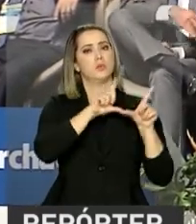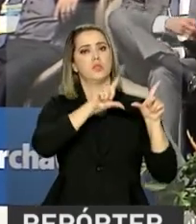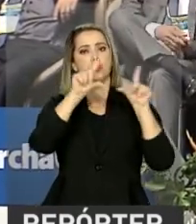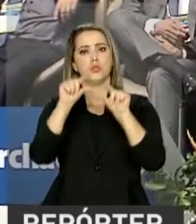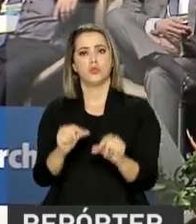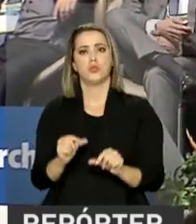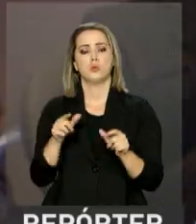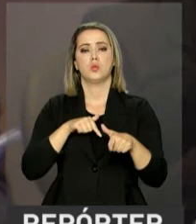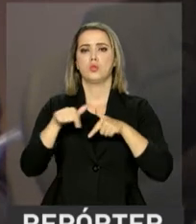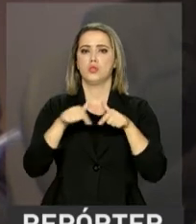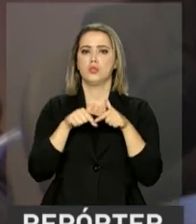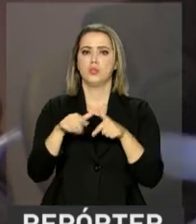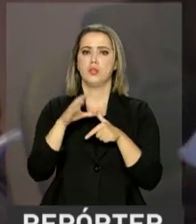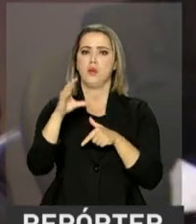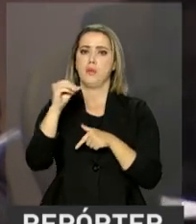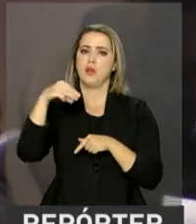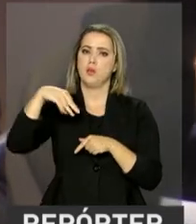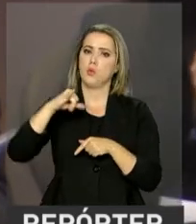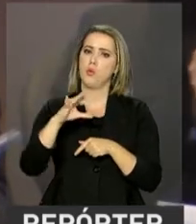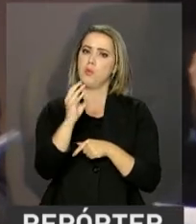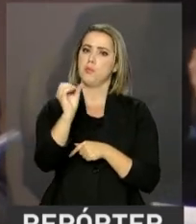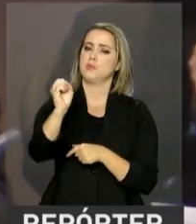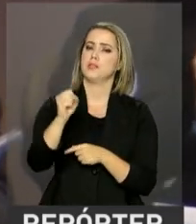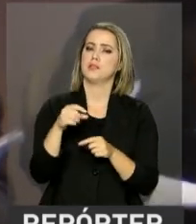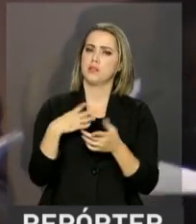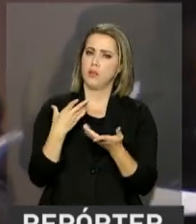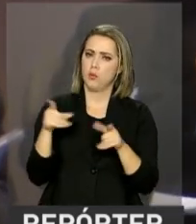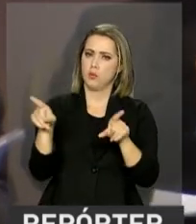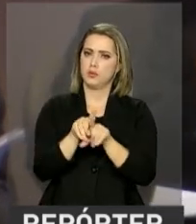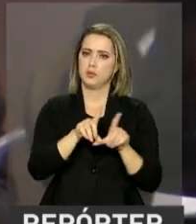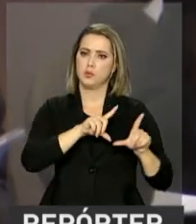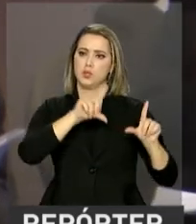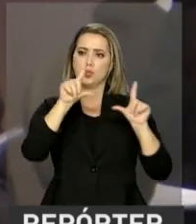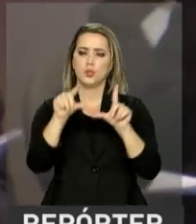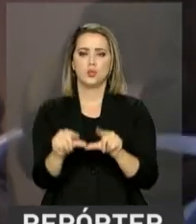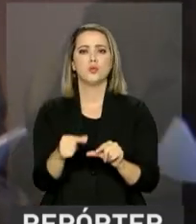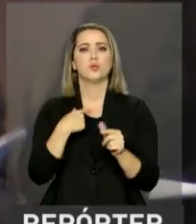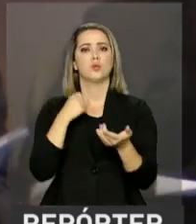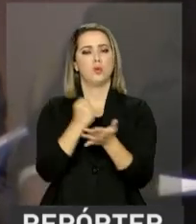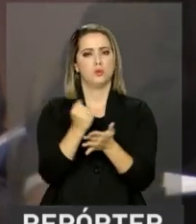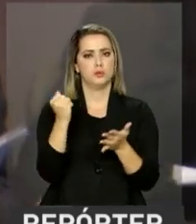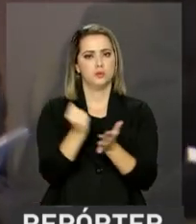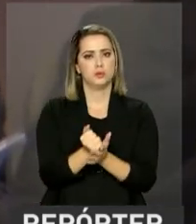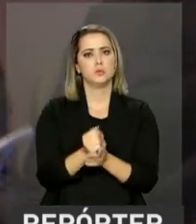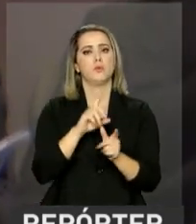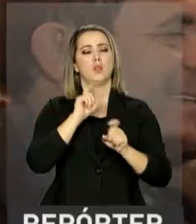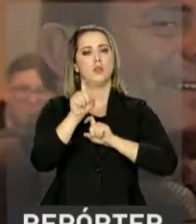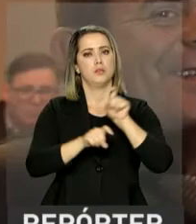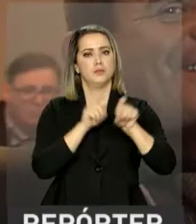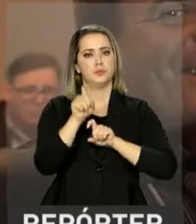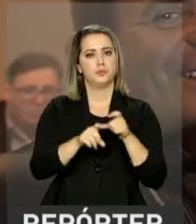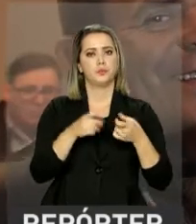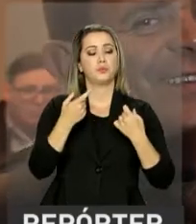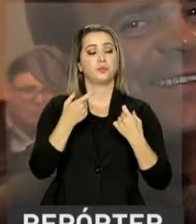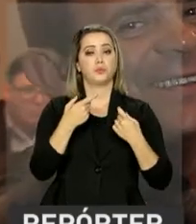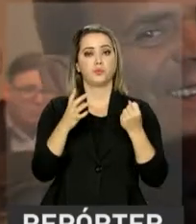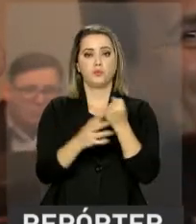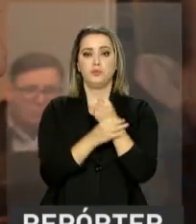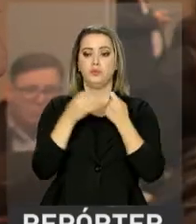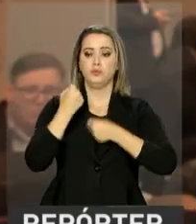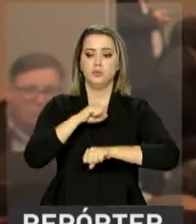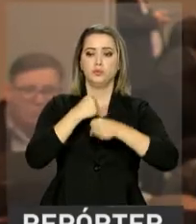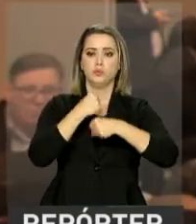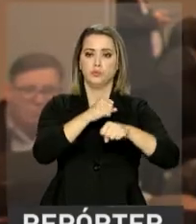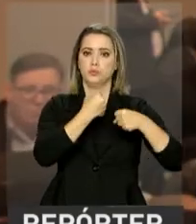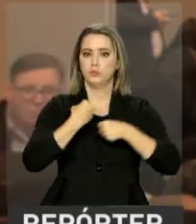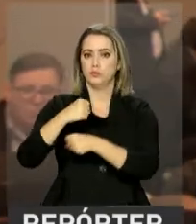cargos comissionados e com a revisão de contratos em áreas como informática, segurança e limpeza. Já economizamos 3